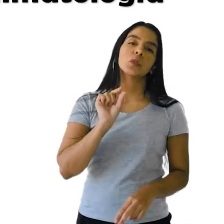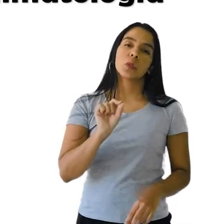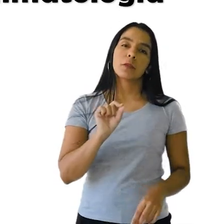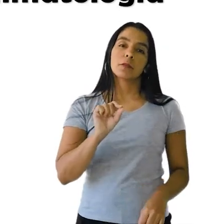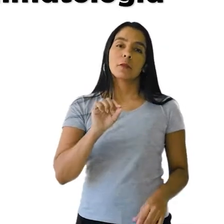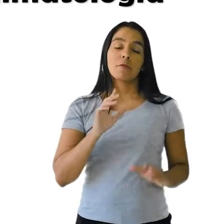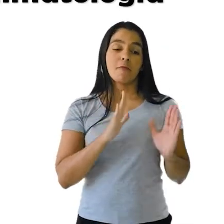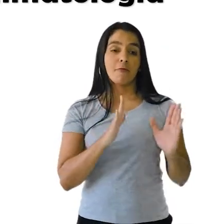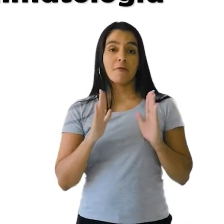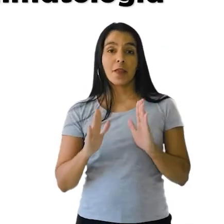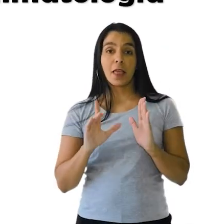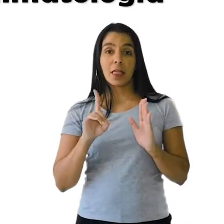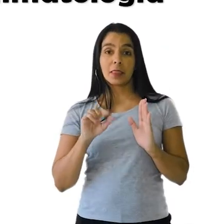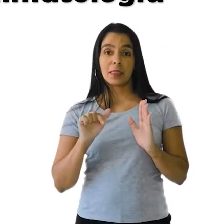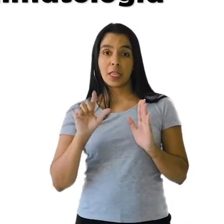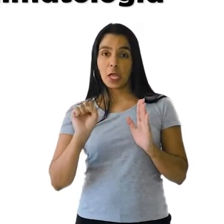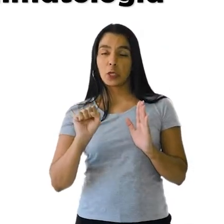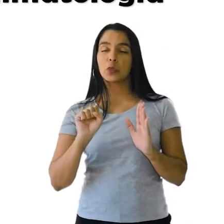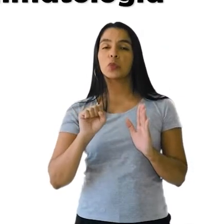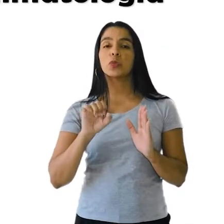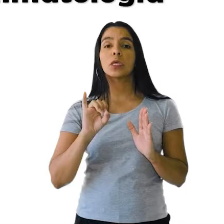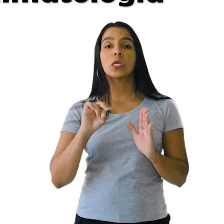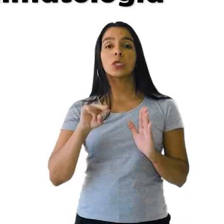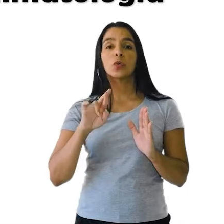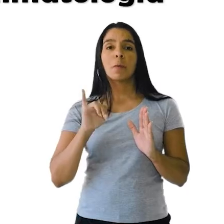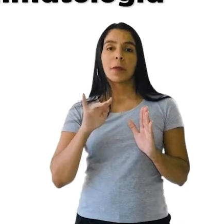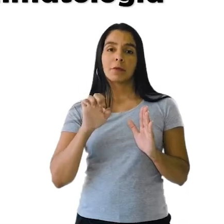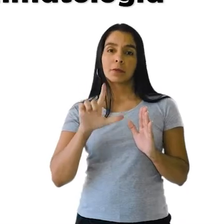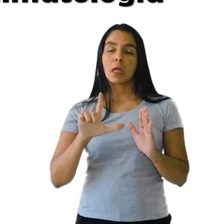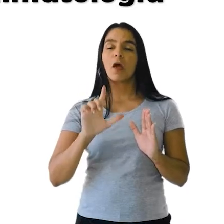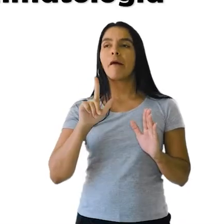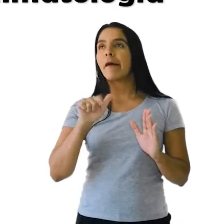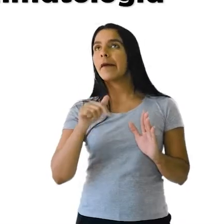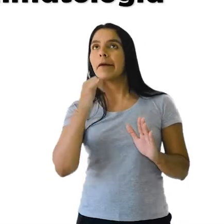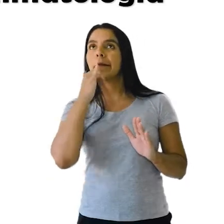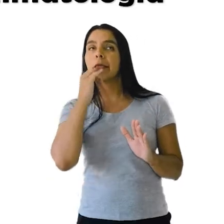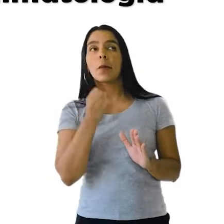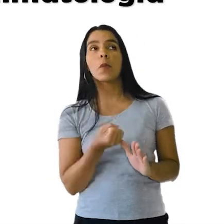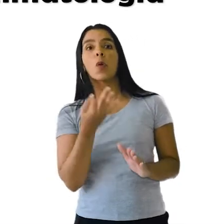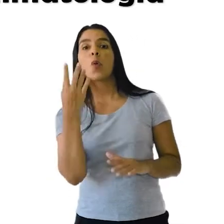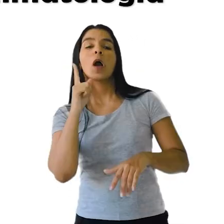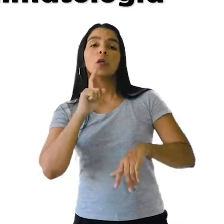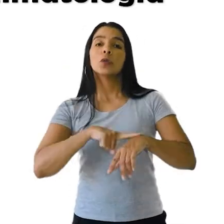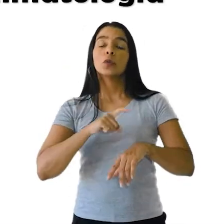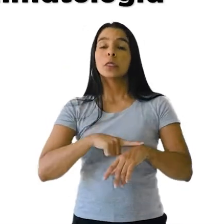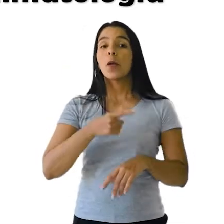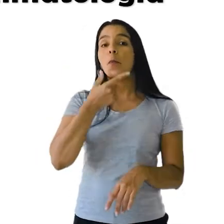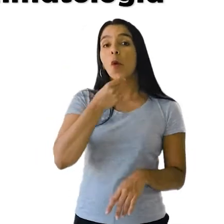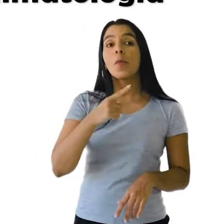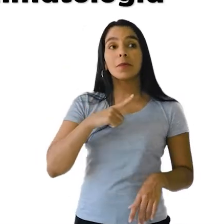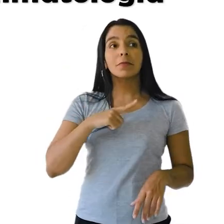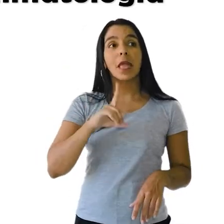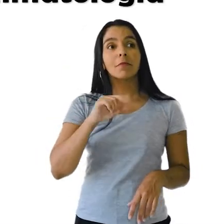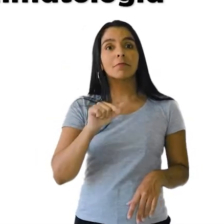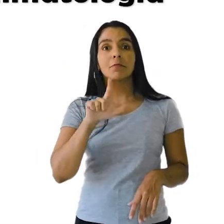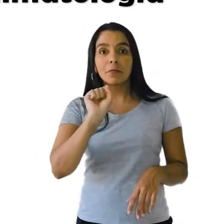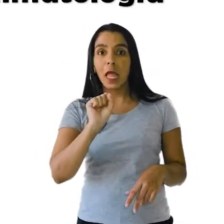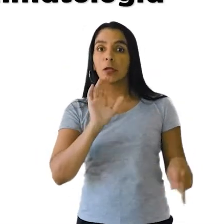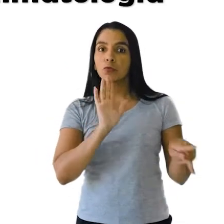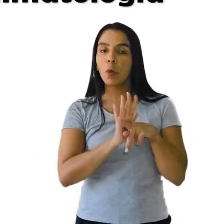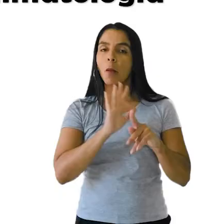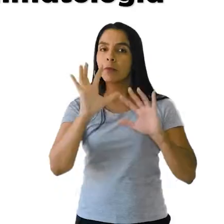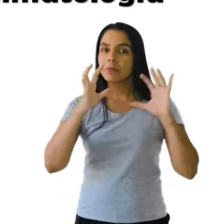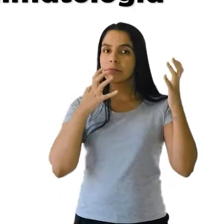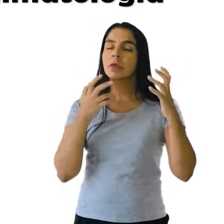que é representado pela fase dos dados instrumentais, ou seja, o quanto tempo o homem tem